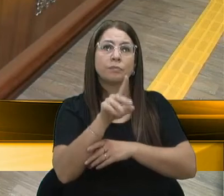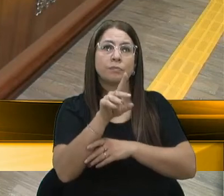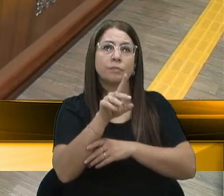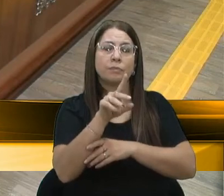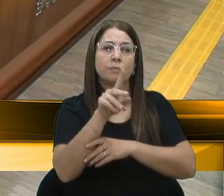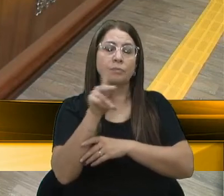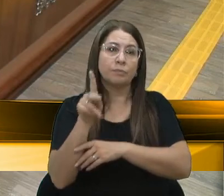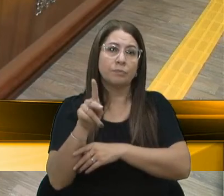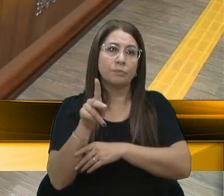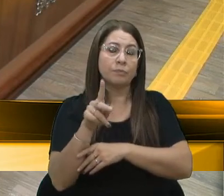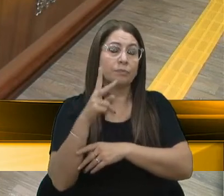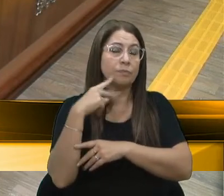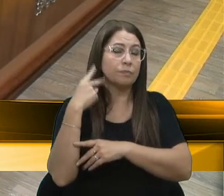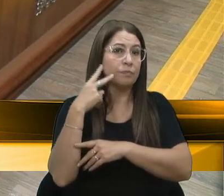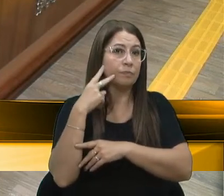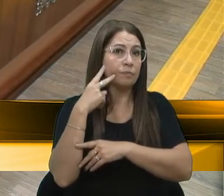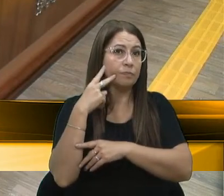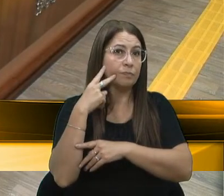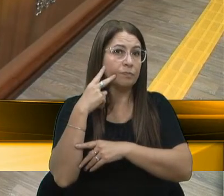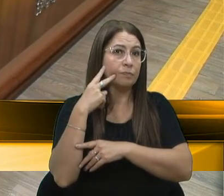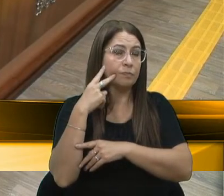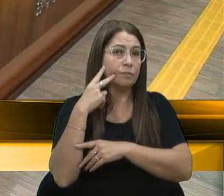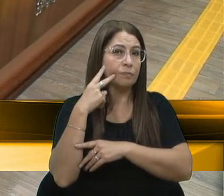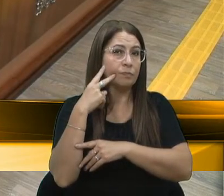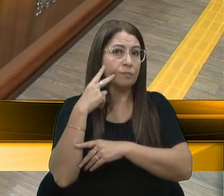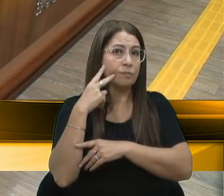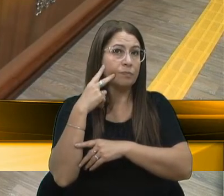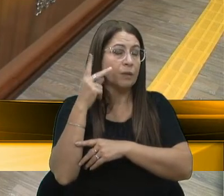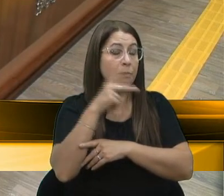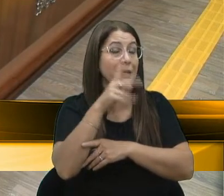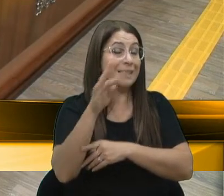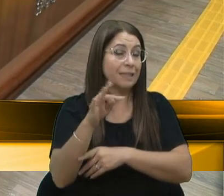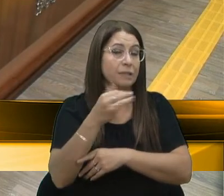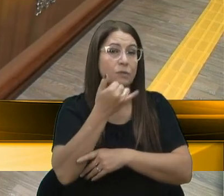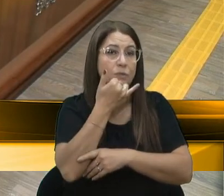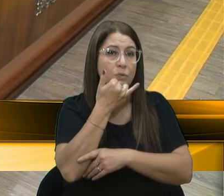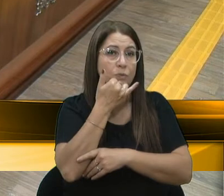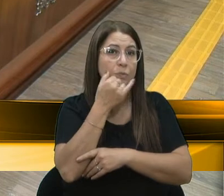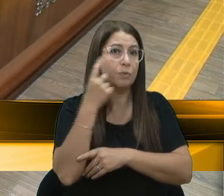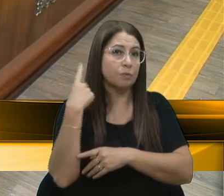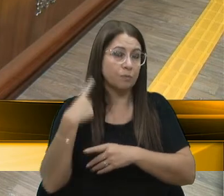PT, com a palavra, vereadora Denise, que solicitou.